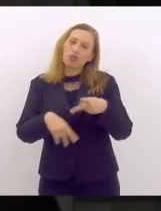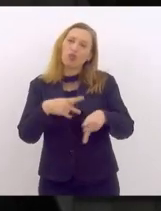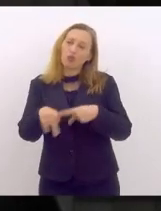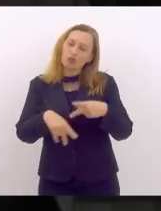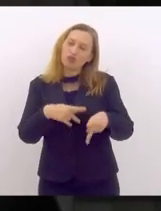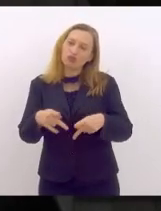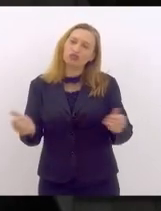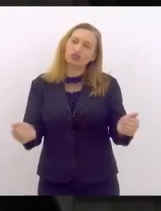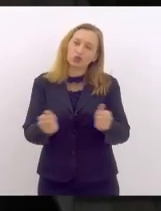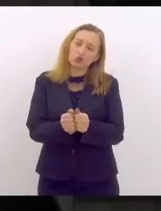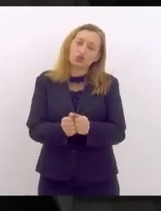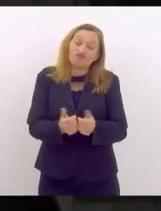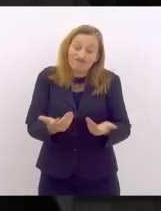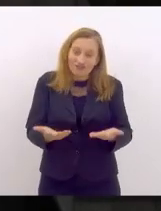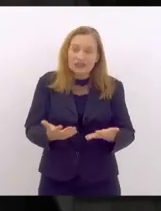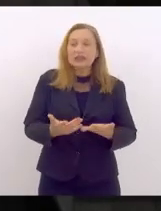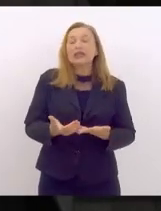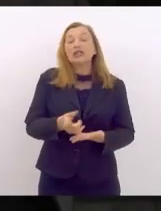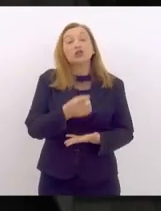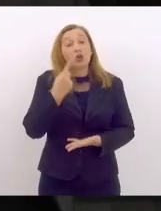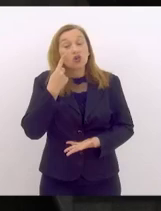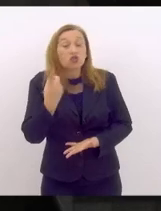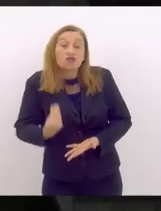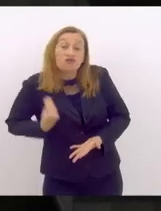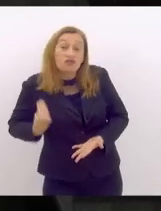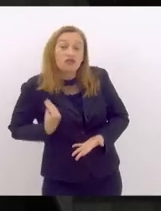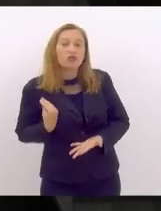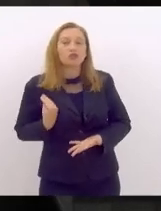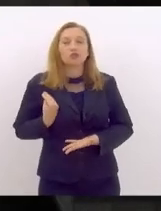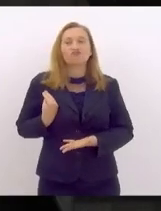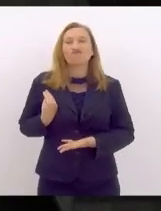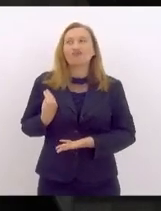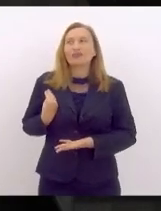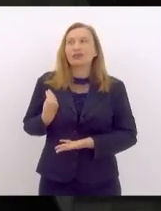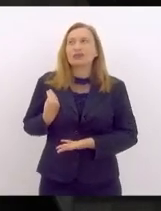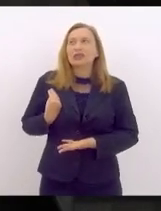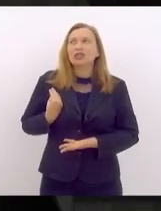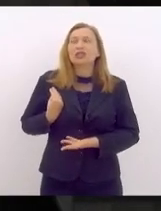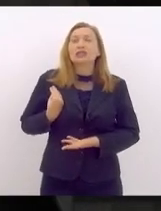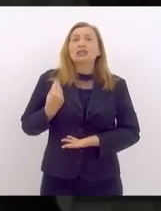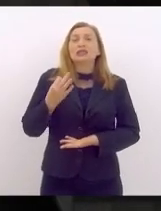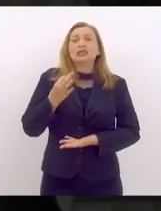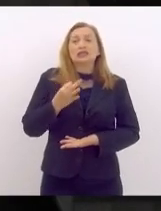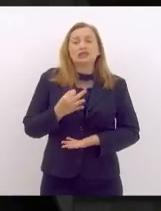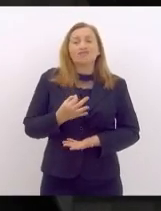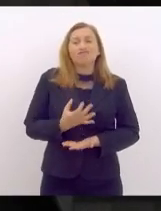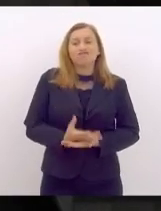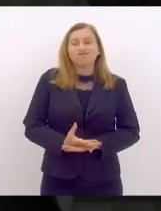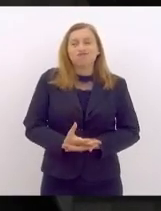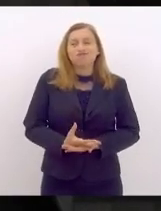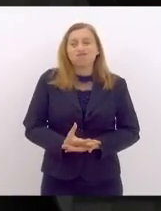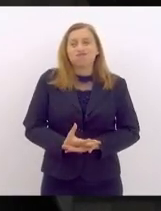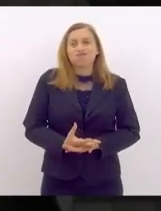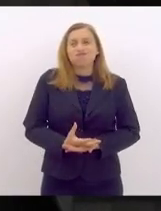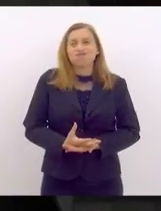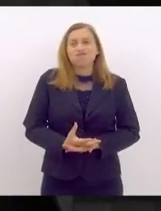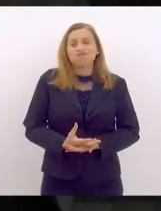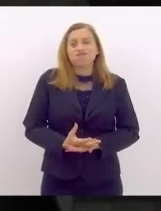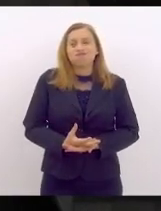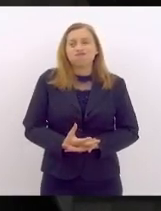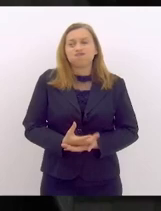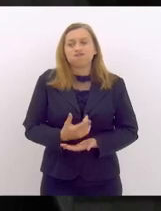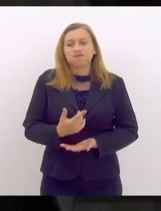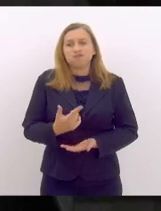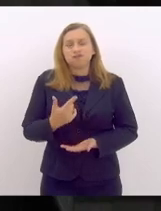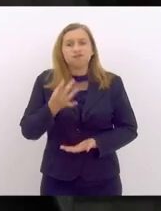Fluminense e a gente vive isso duramente na